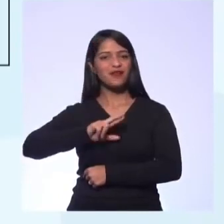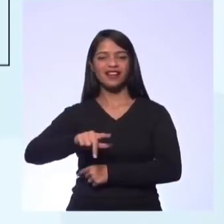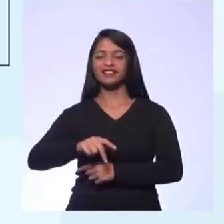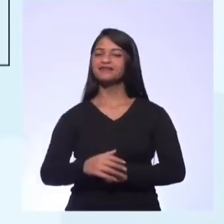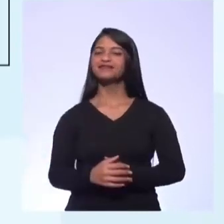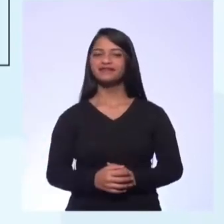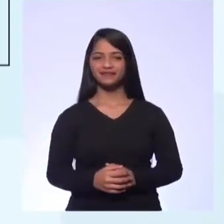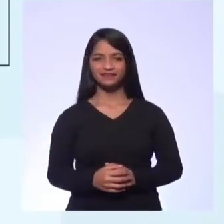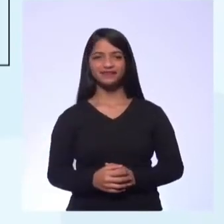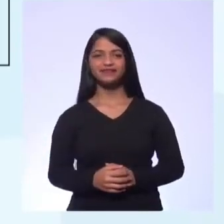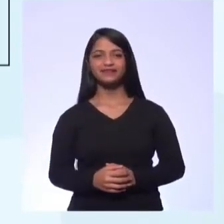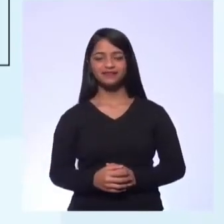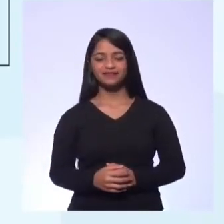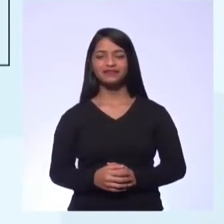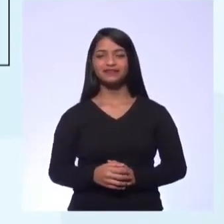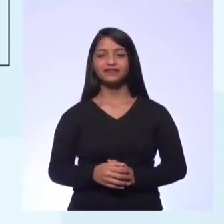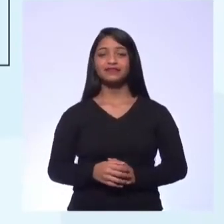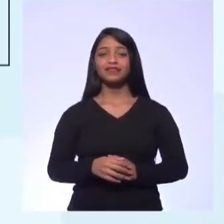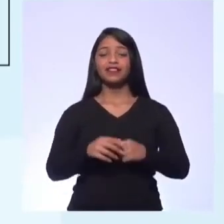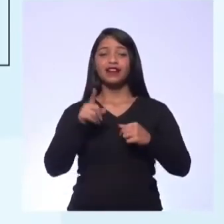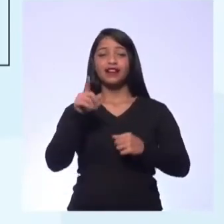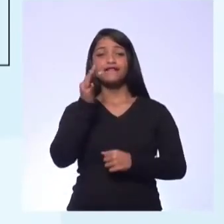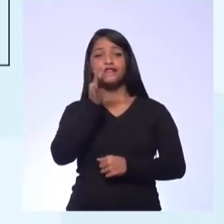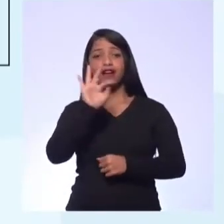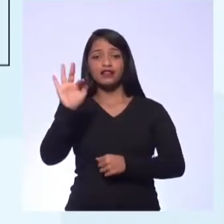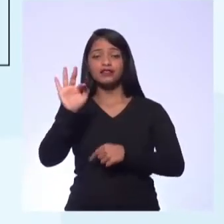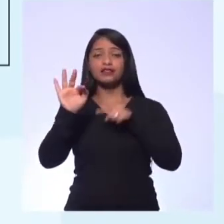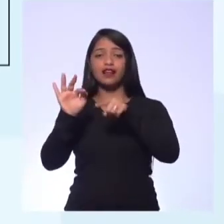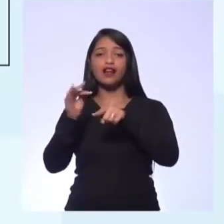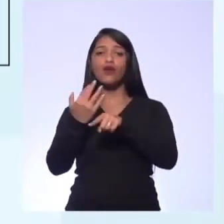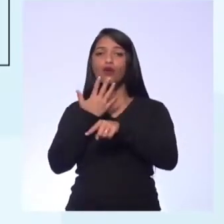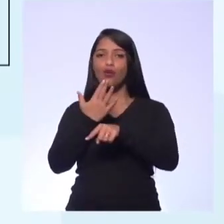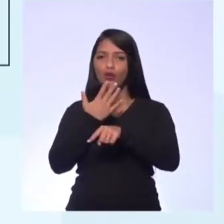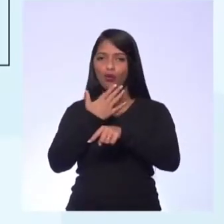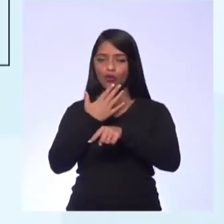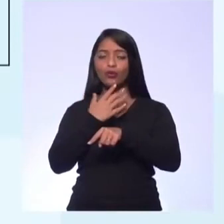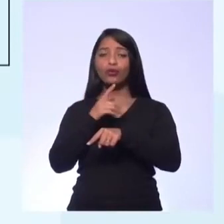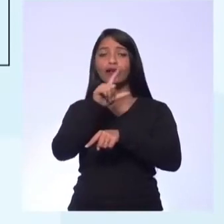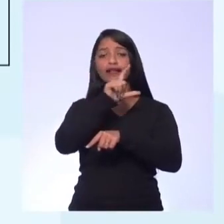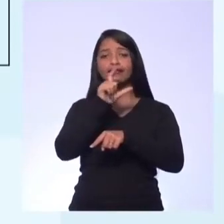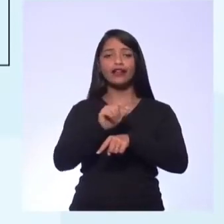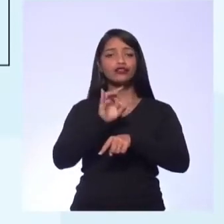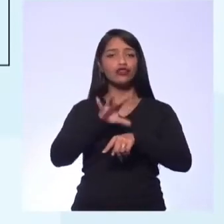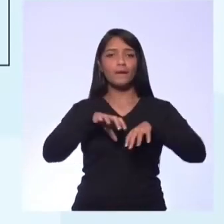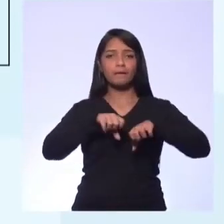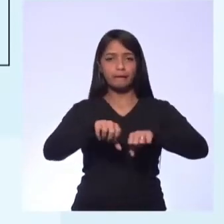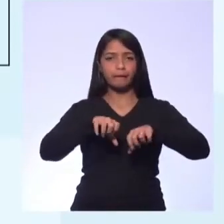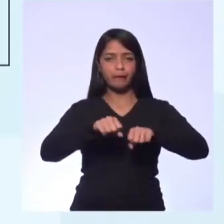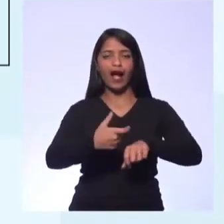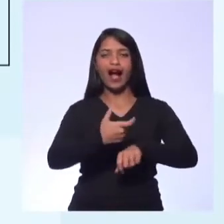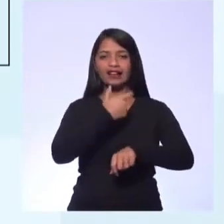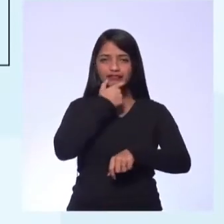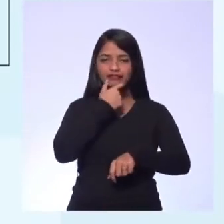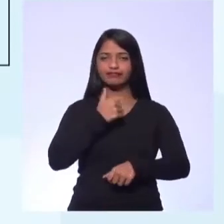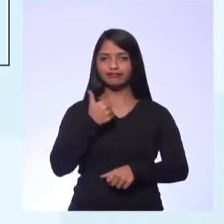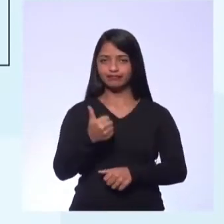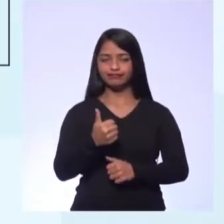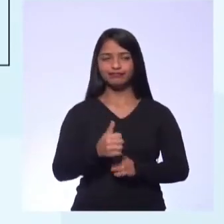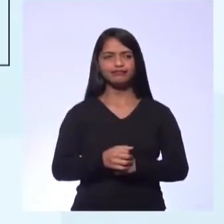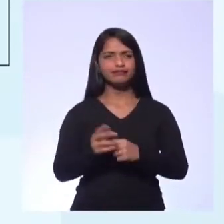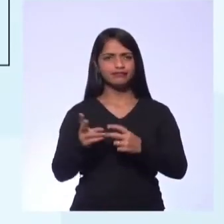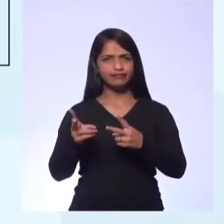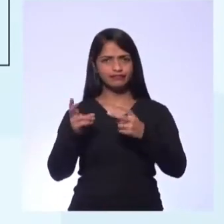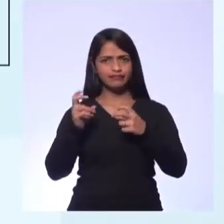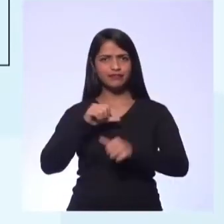italiano e o francês eles são diferentes. O francês é colorido, o italiano é mais a massa mesmo. Então, are Italian dishes. Perceberam como mudou? Em cima